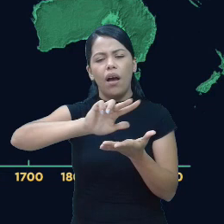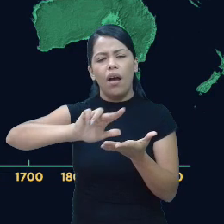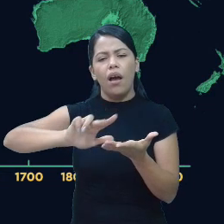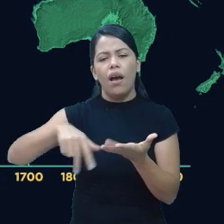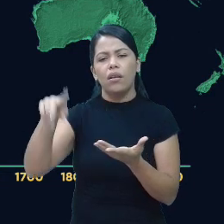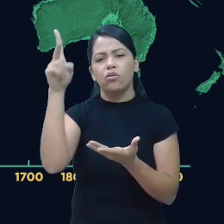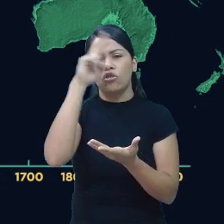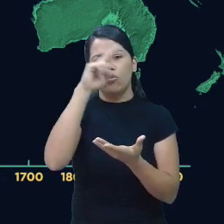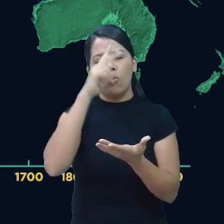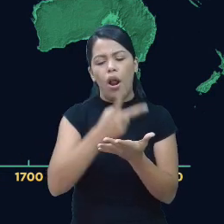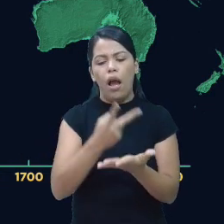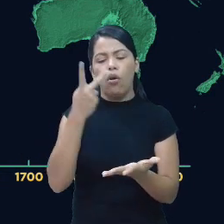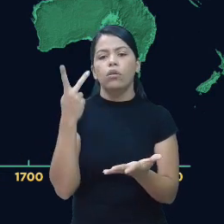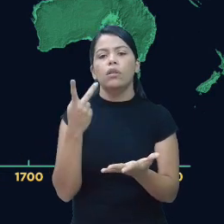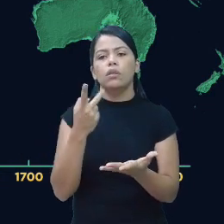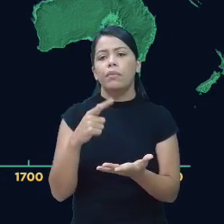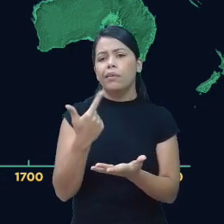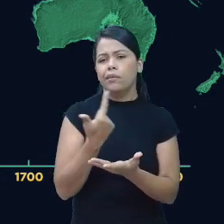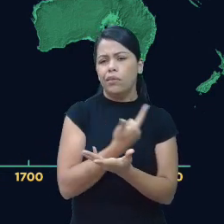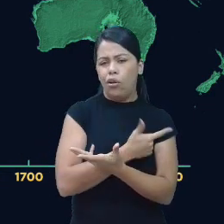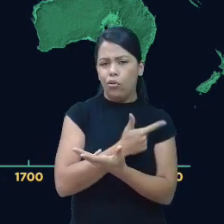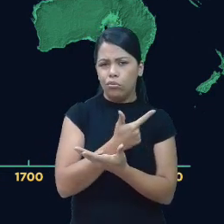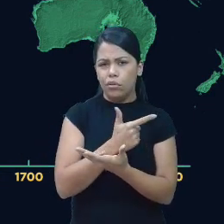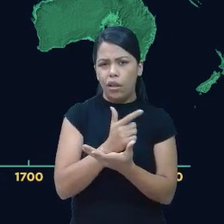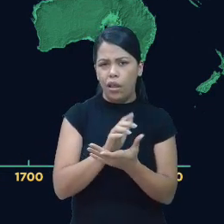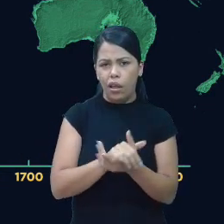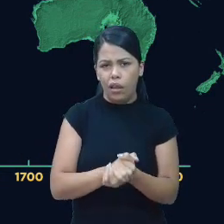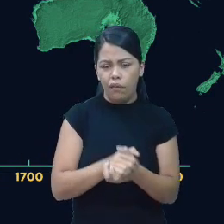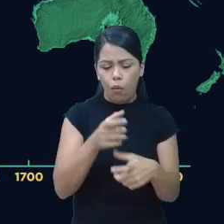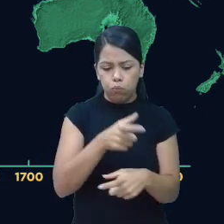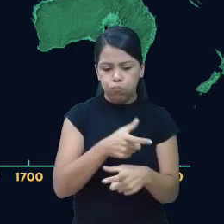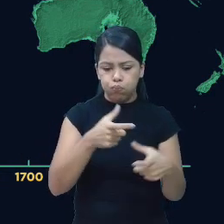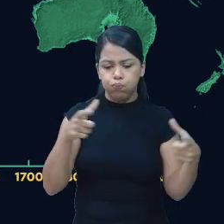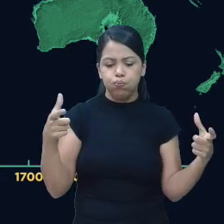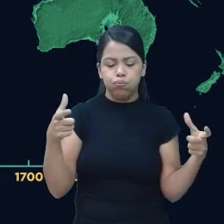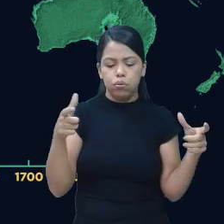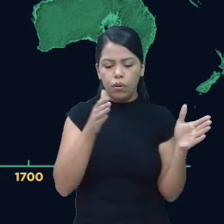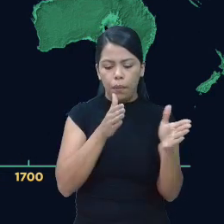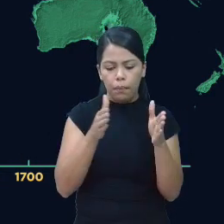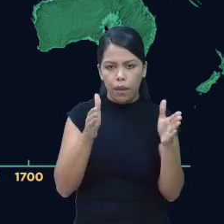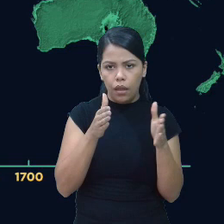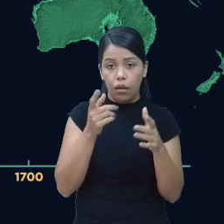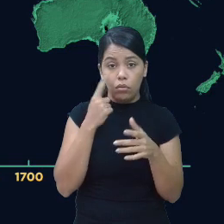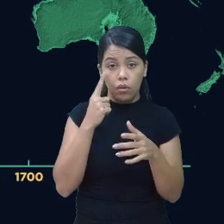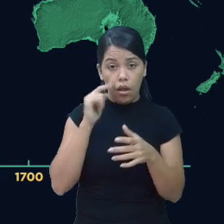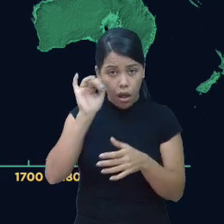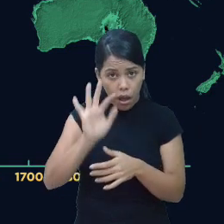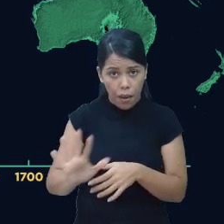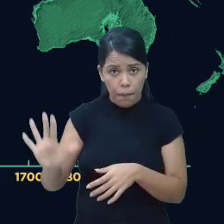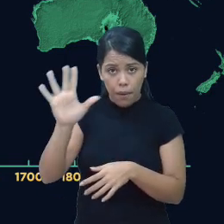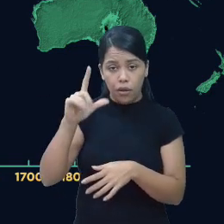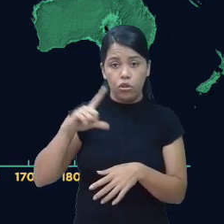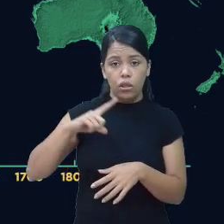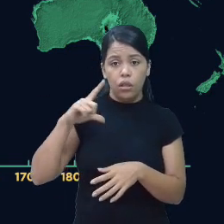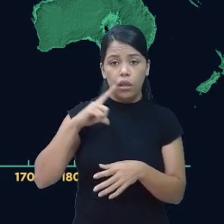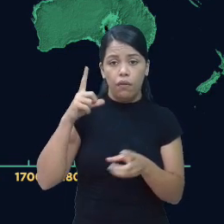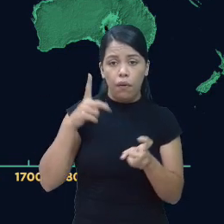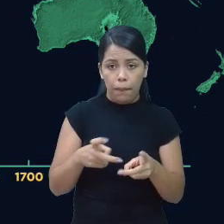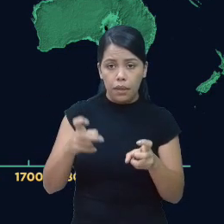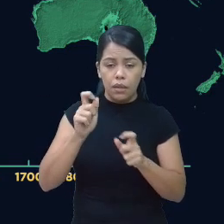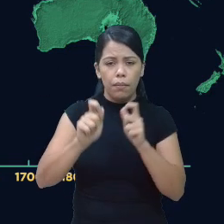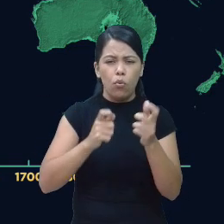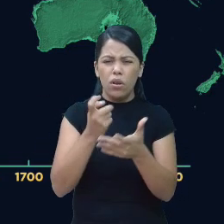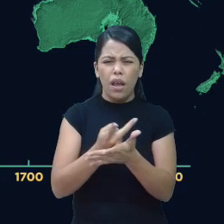tem um crescimento muito grande com relação a esse período aí. E vamos tentar analisar os saltos, ou seja, o que